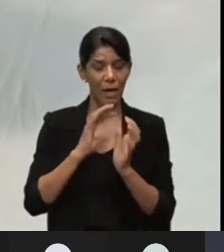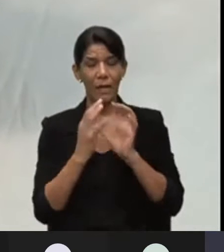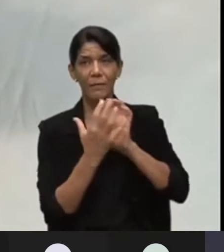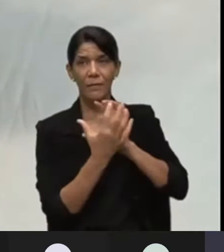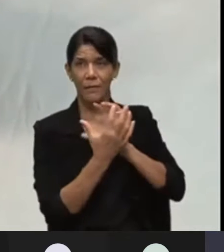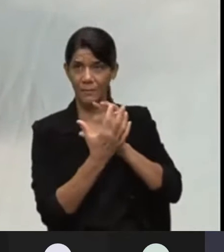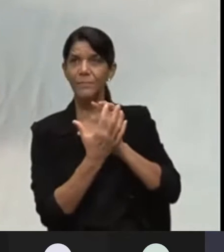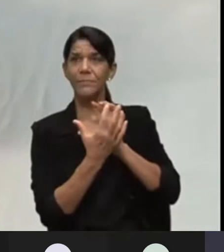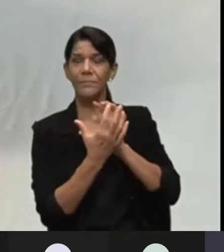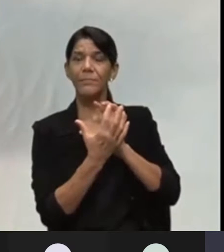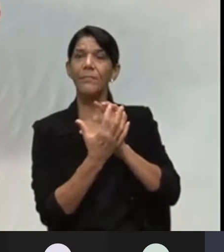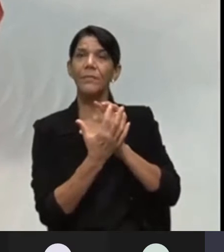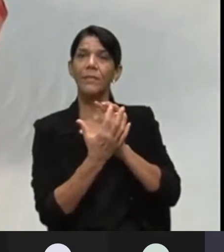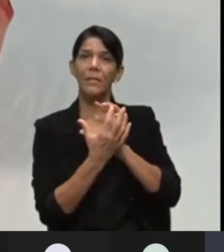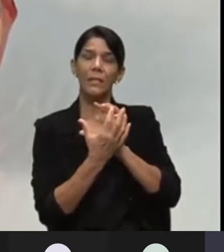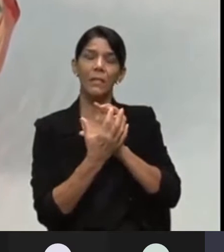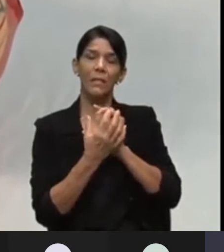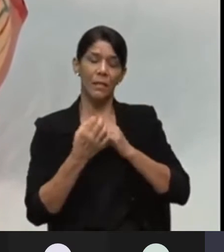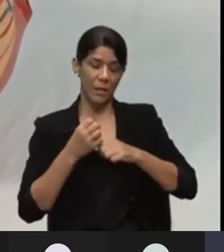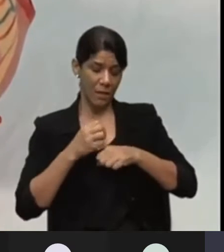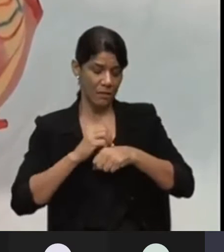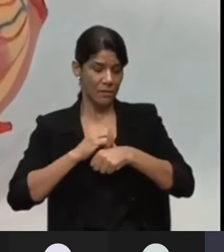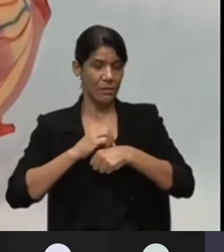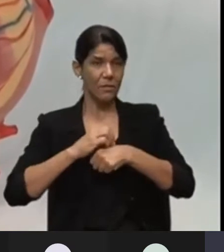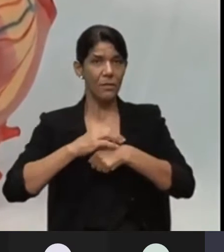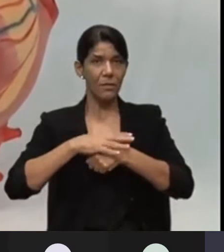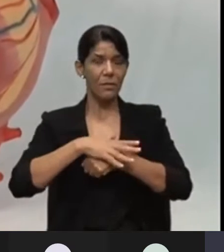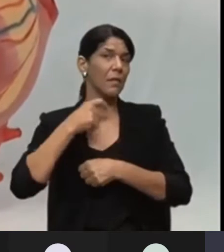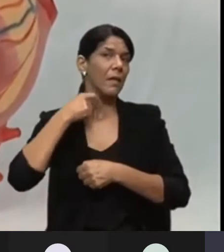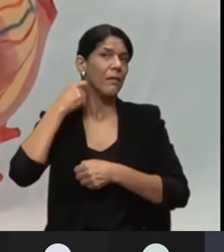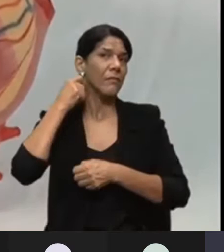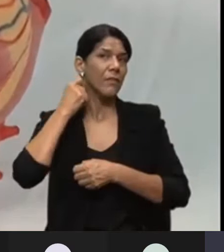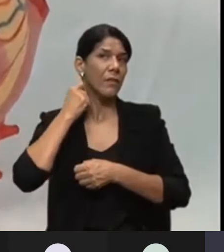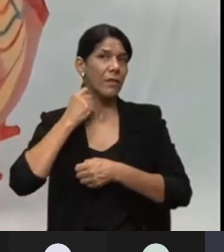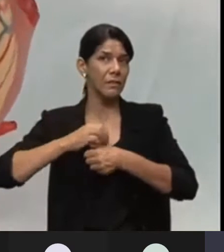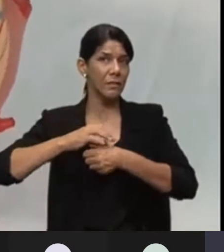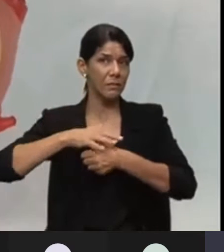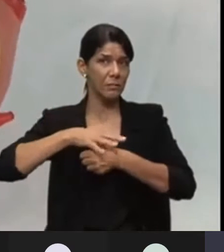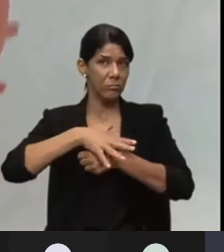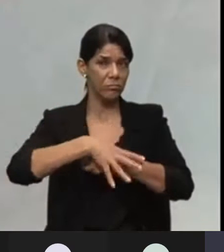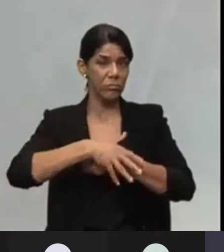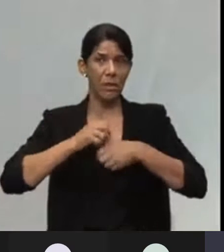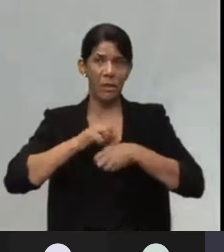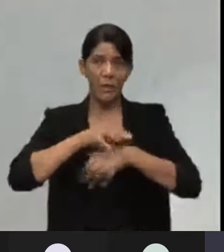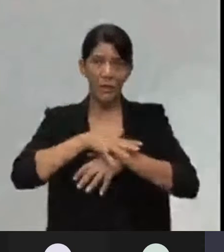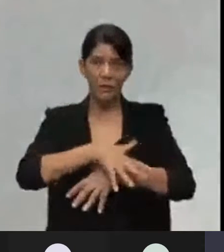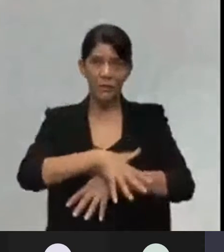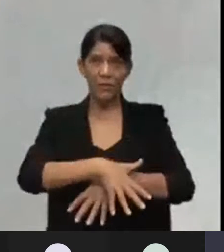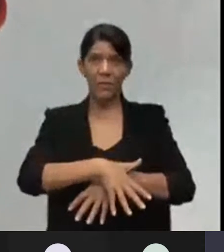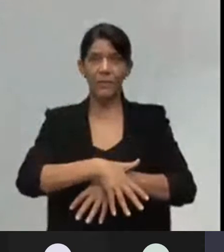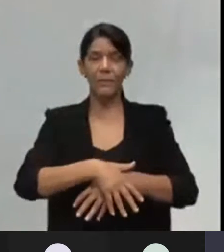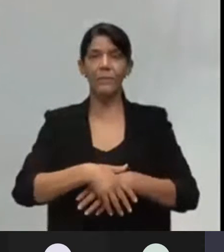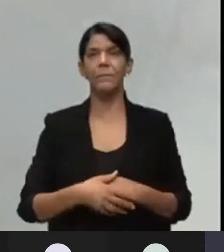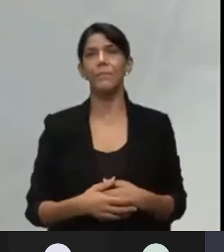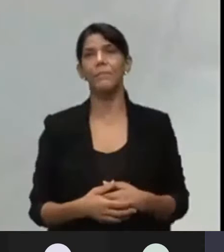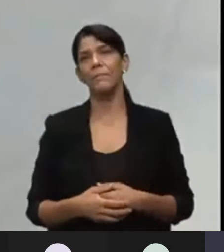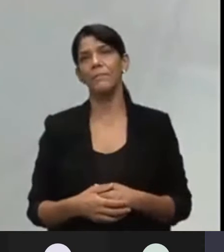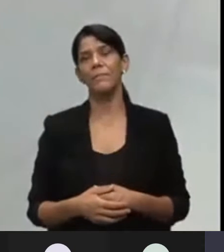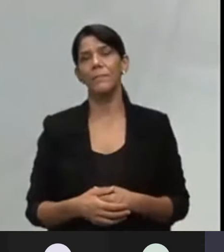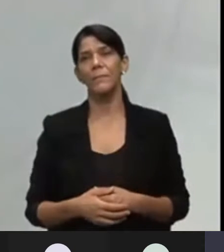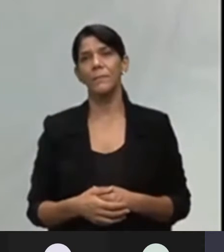coração. Então, nós temos aí as artérias e veias coronárias também, mostrando aí o sulco, né, aí nessa